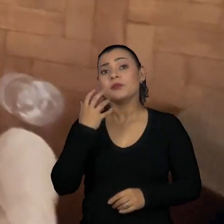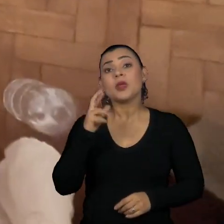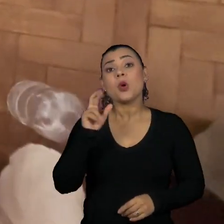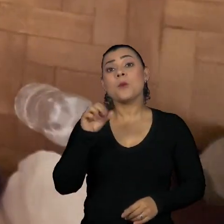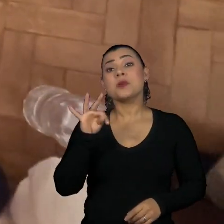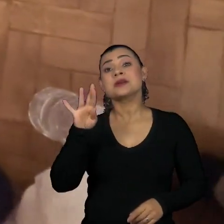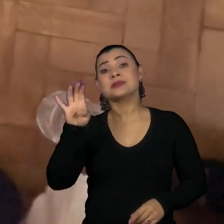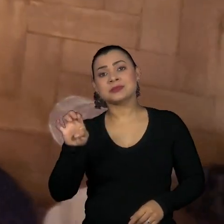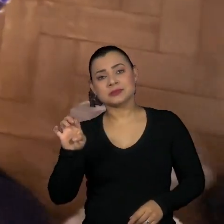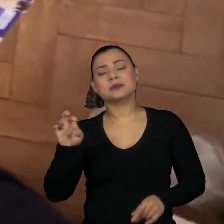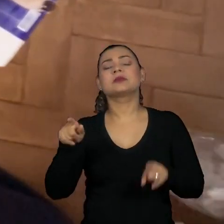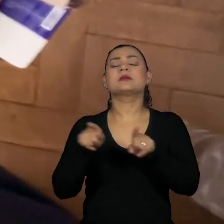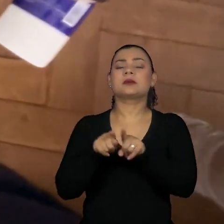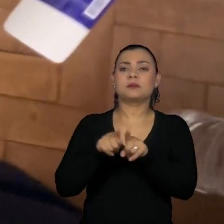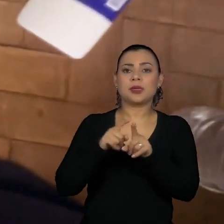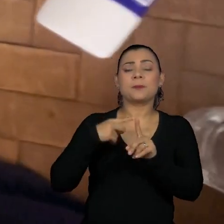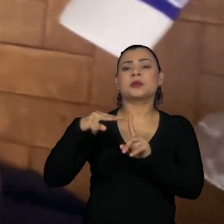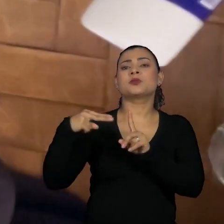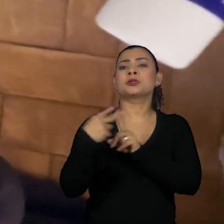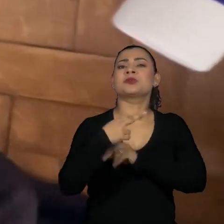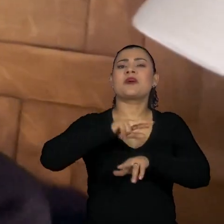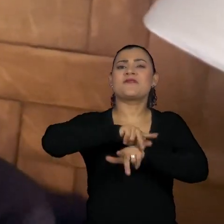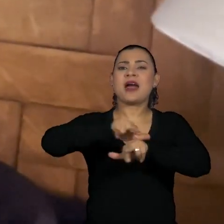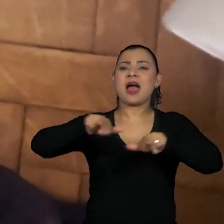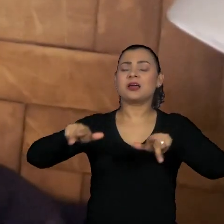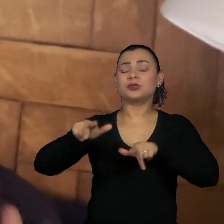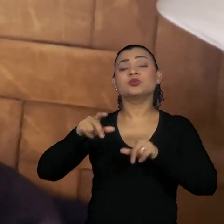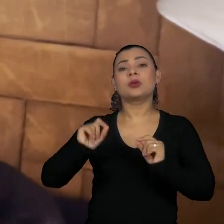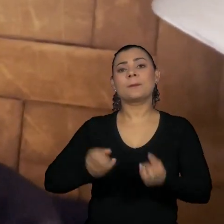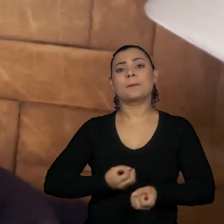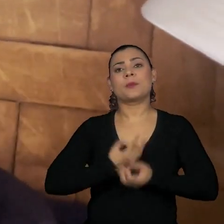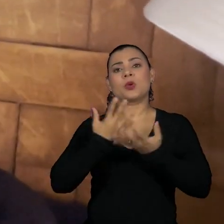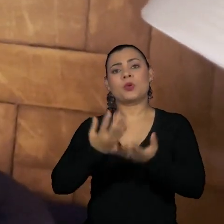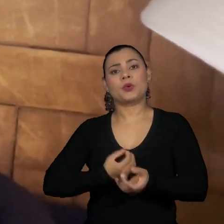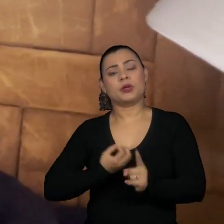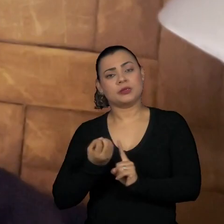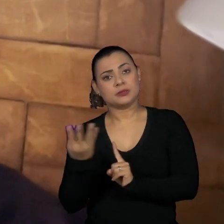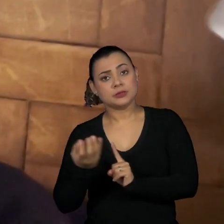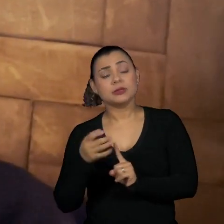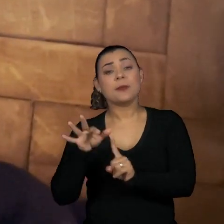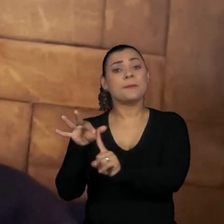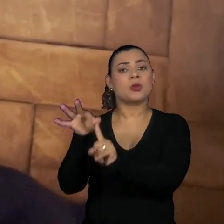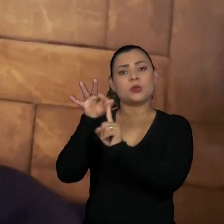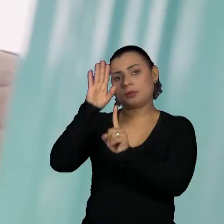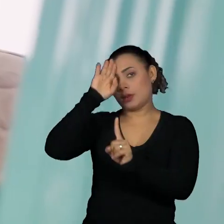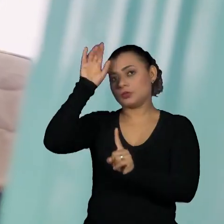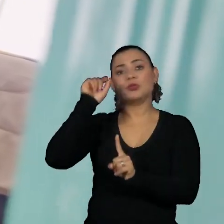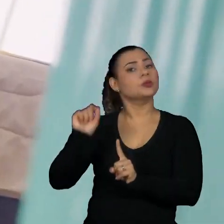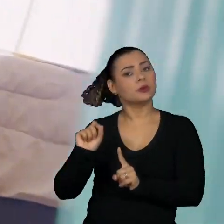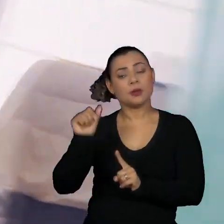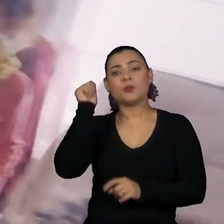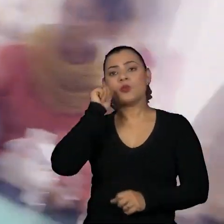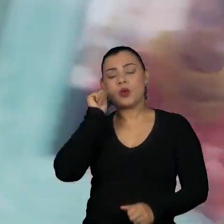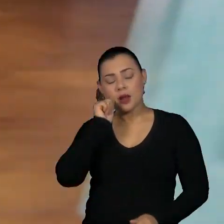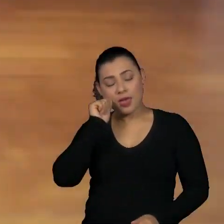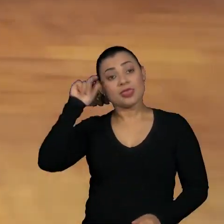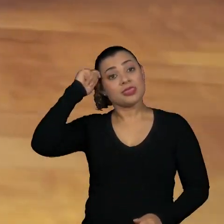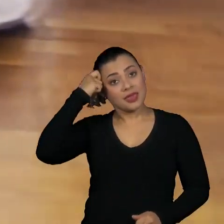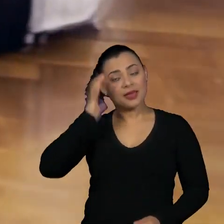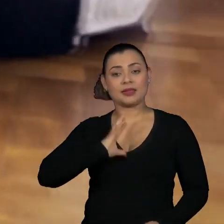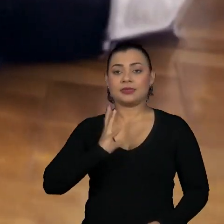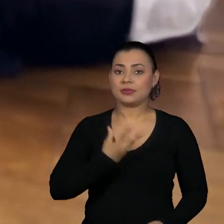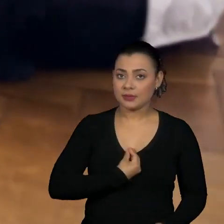textos acadêmicos, uma perspectiva bem ampla de poesia do que é poético, privilegiando mulheres negras, trans, então tem uma ideia